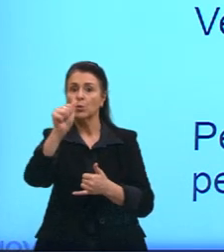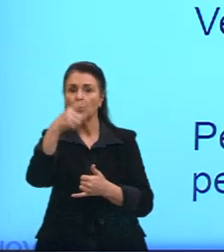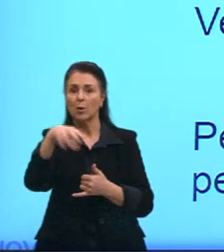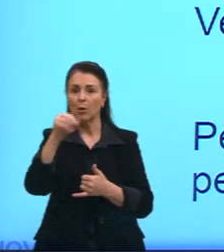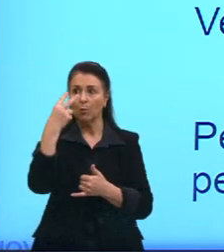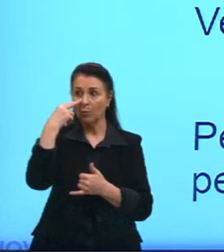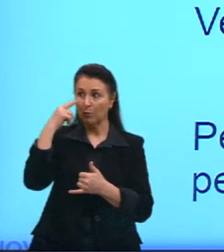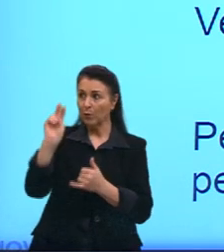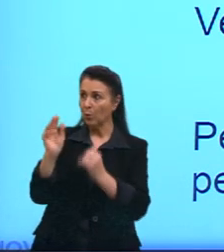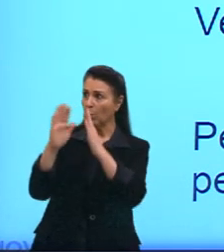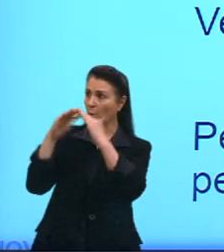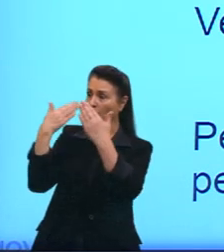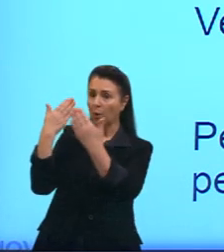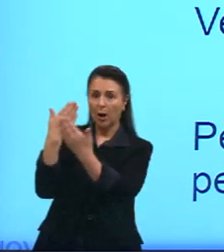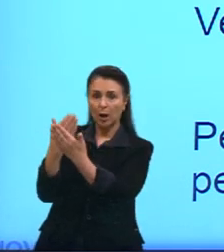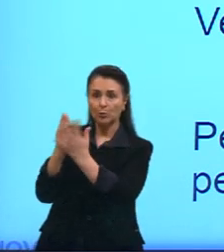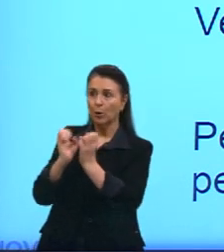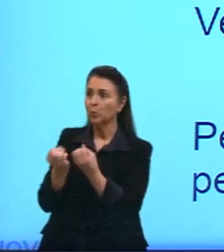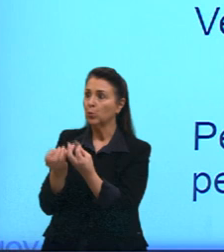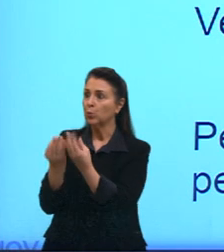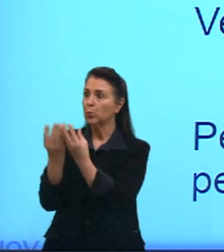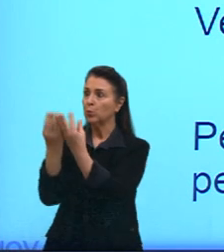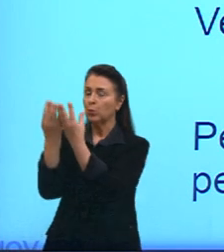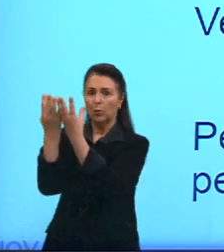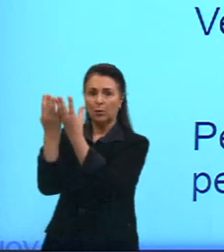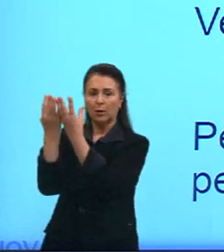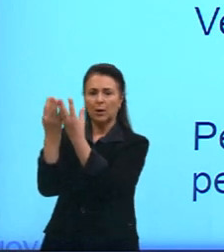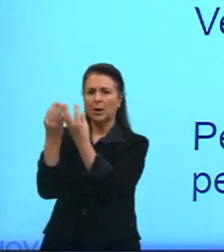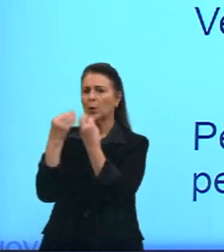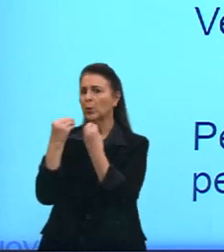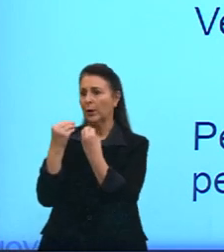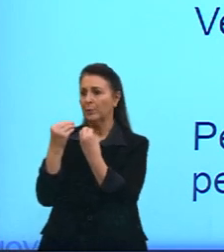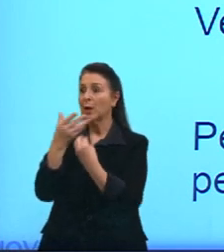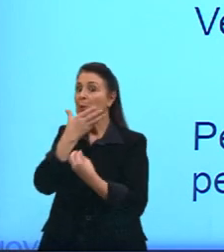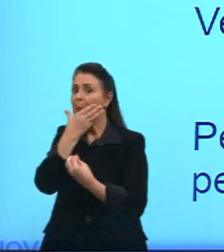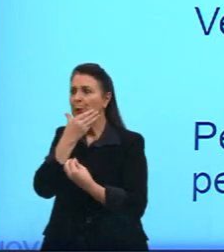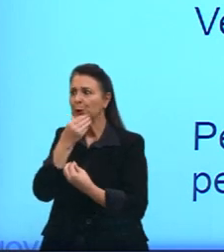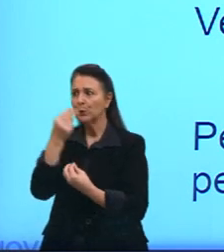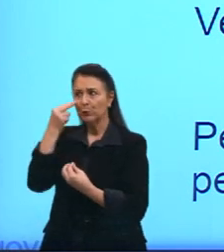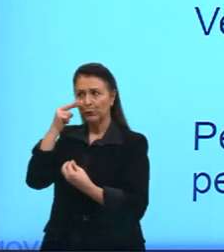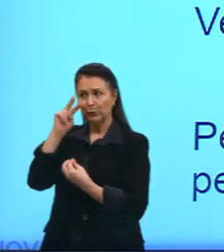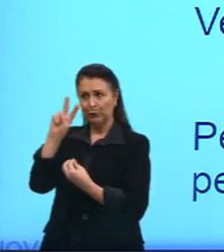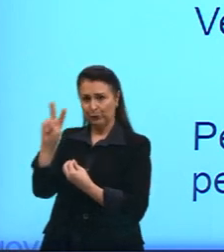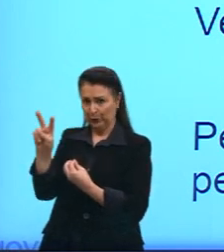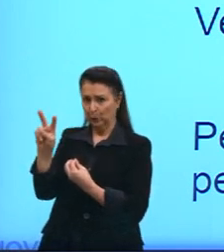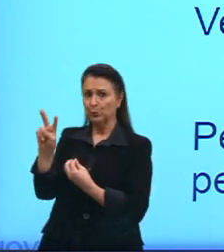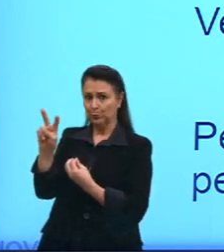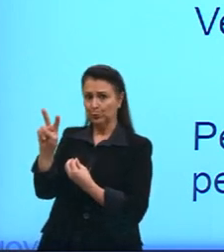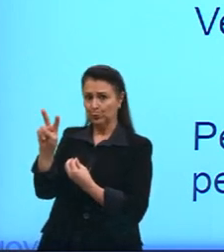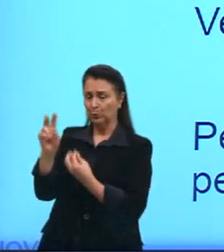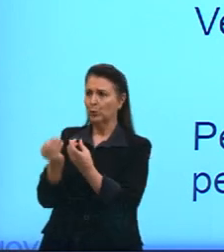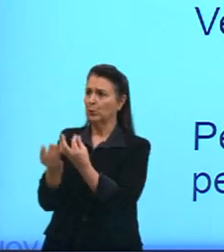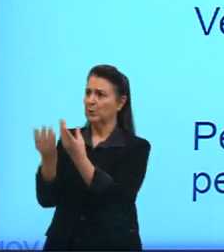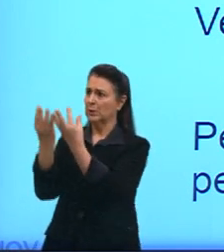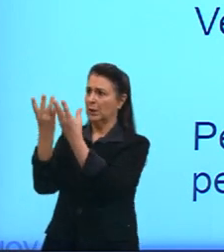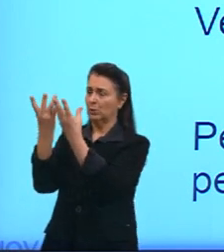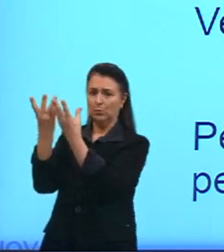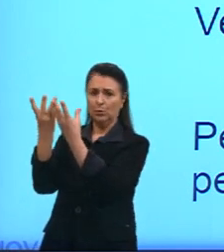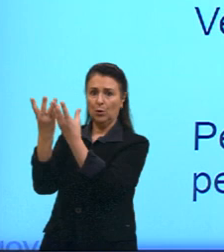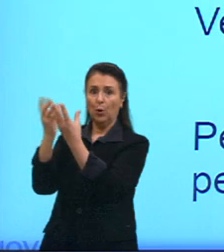incêndio da escola da ele estava na escola e viu incendiou era a escola que estava pegando fogo